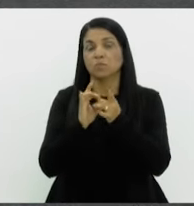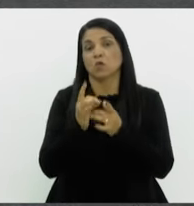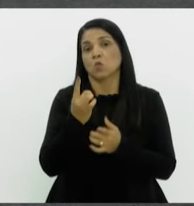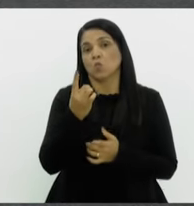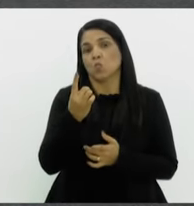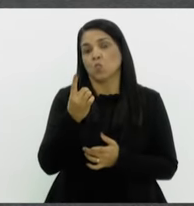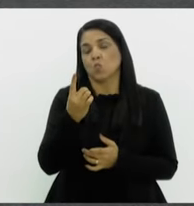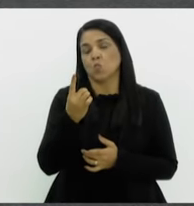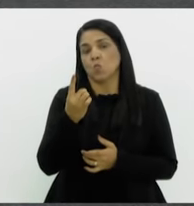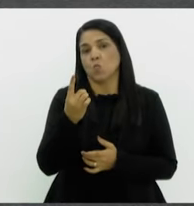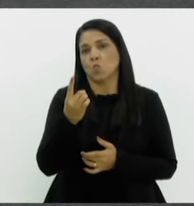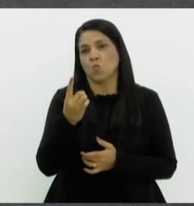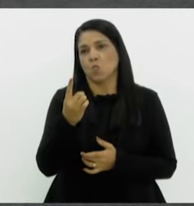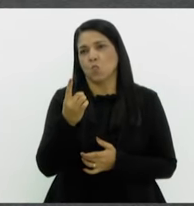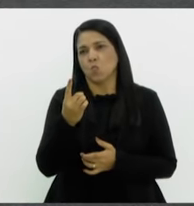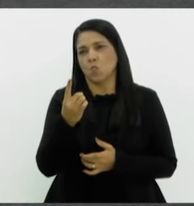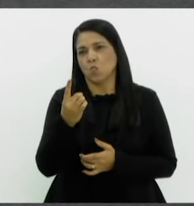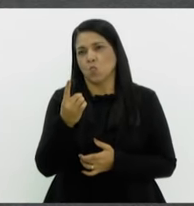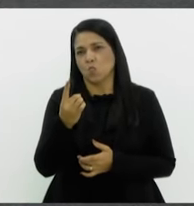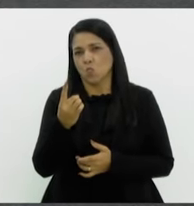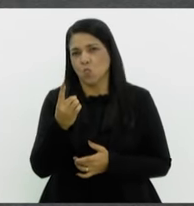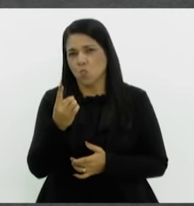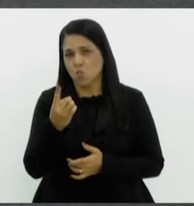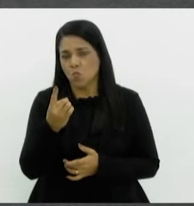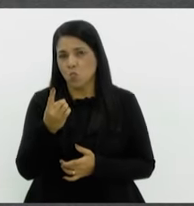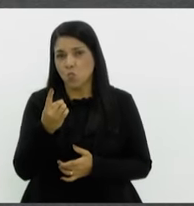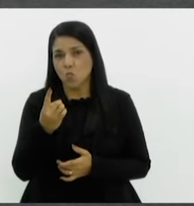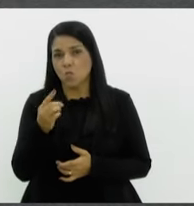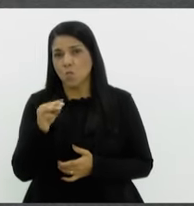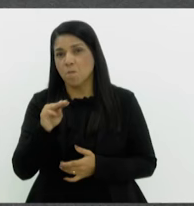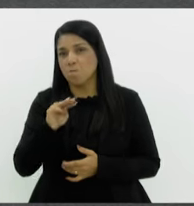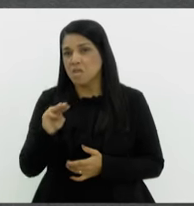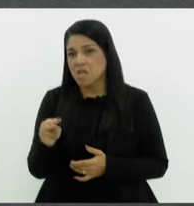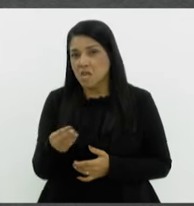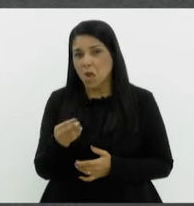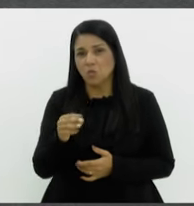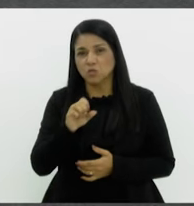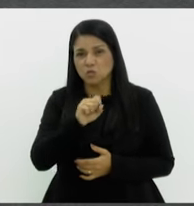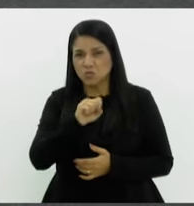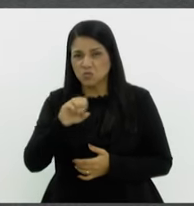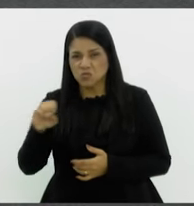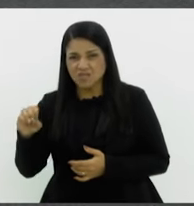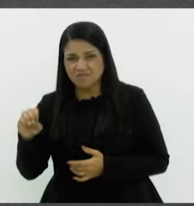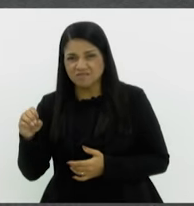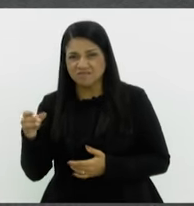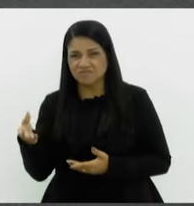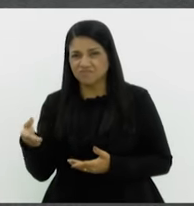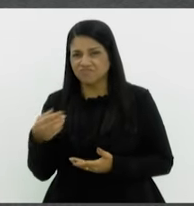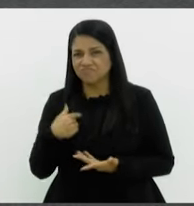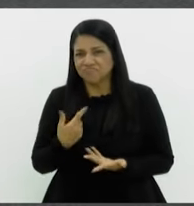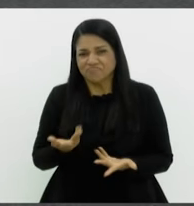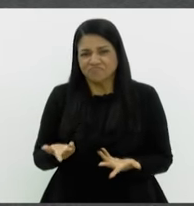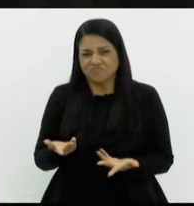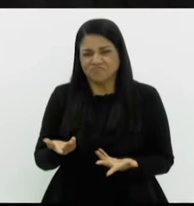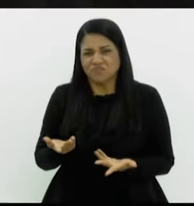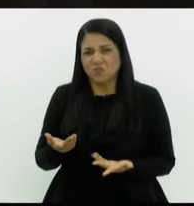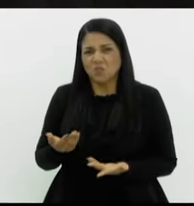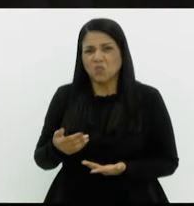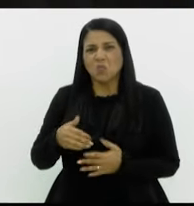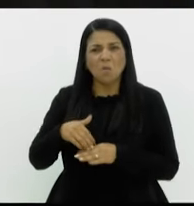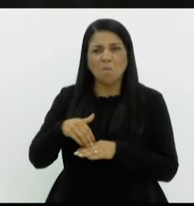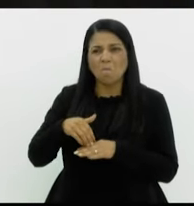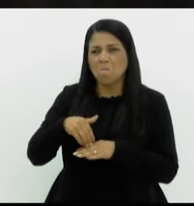800 para 180 mil desabrigados, pô, não dá nem para tomar cafezinho. Muito obrigado, presidente. Veja,